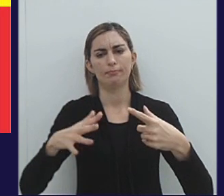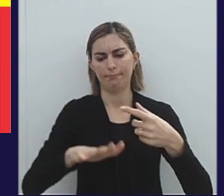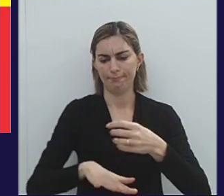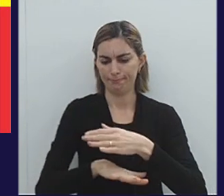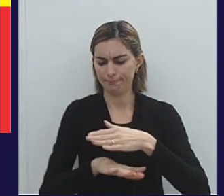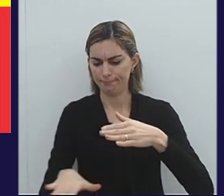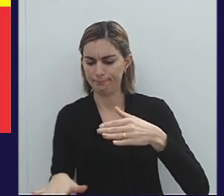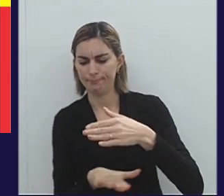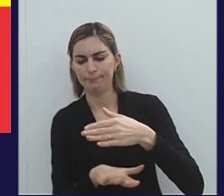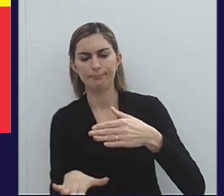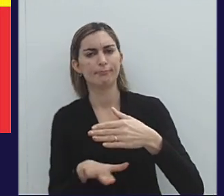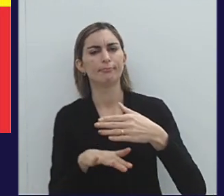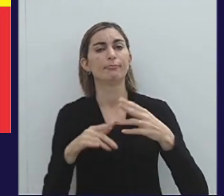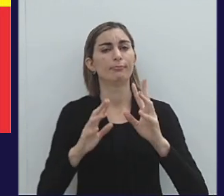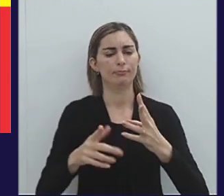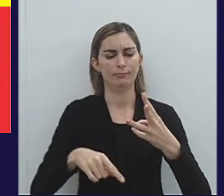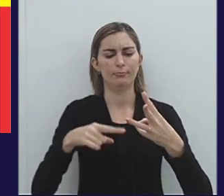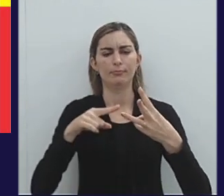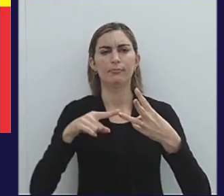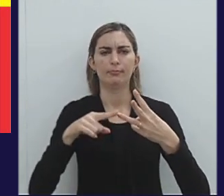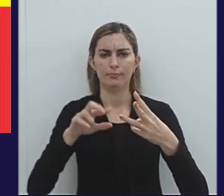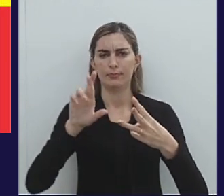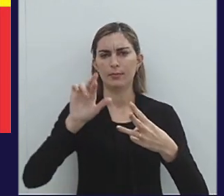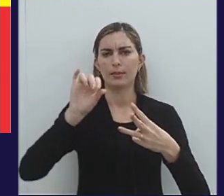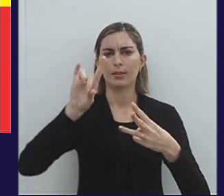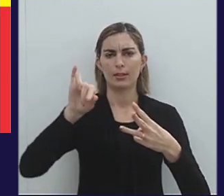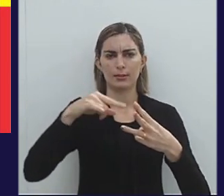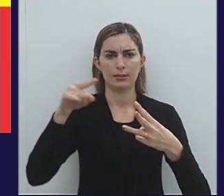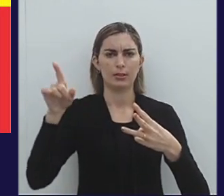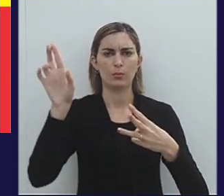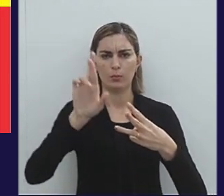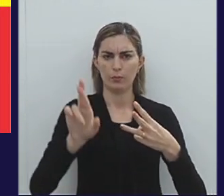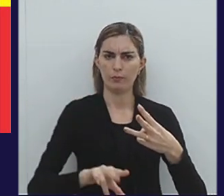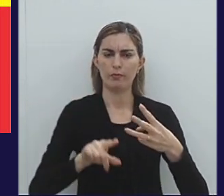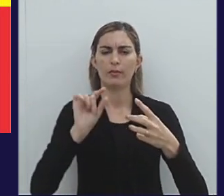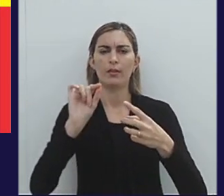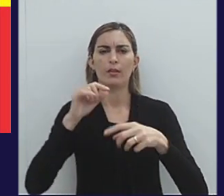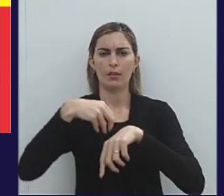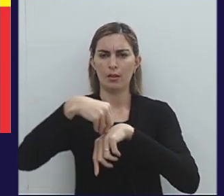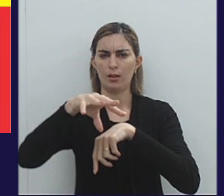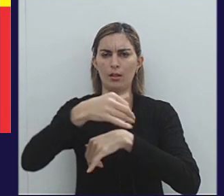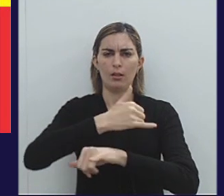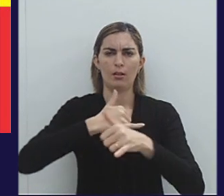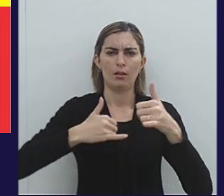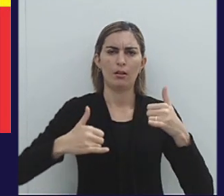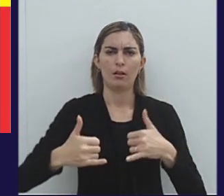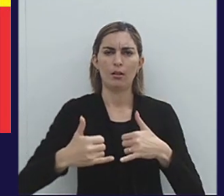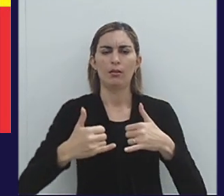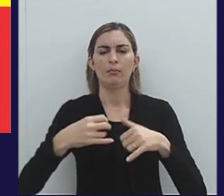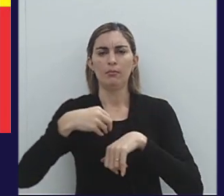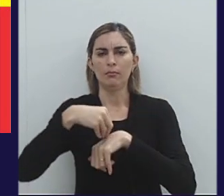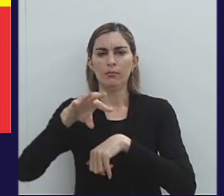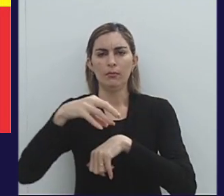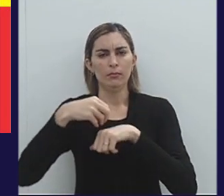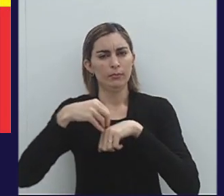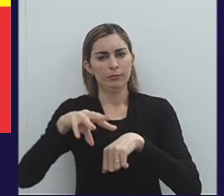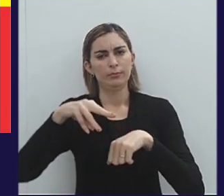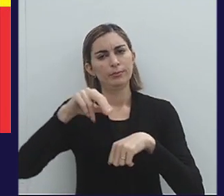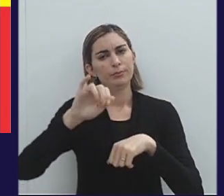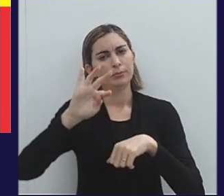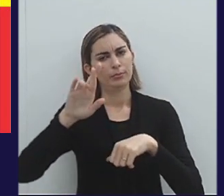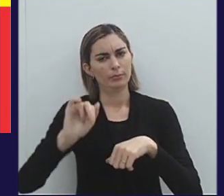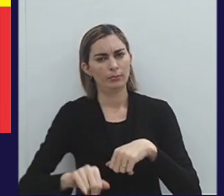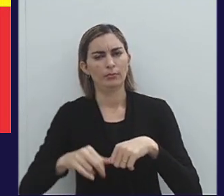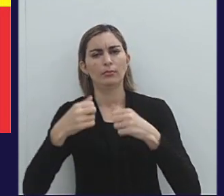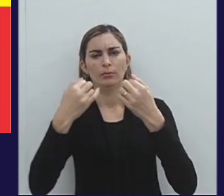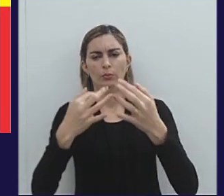uma superfície. Já a radiação vai ser a energia emitida pela